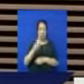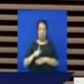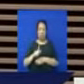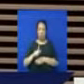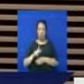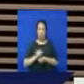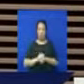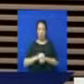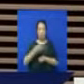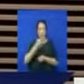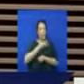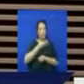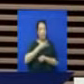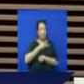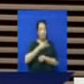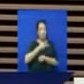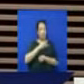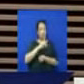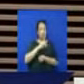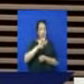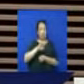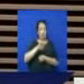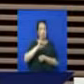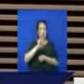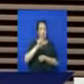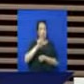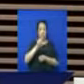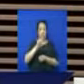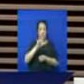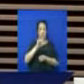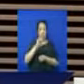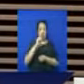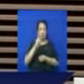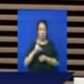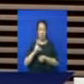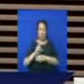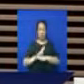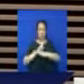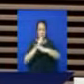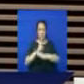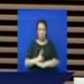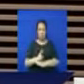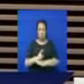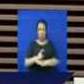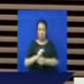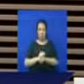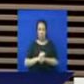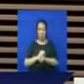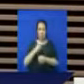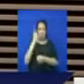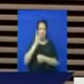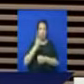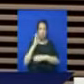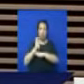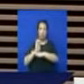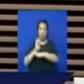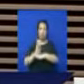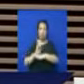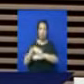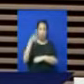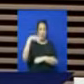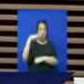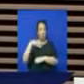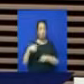aqui o também amigo deputado estadual Fábio Branco. Cumprimento a toda a extensão